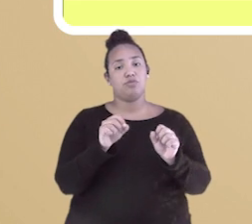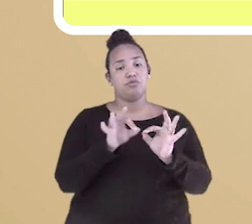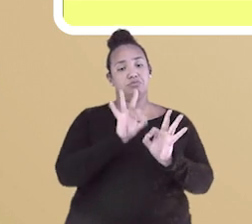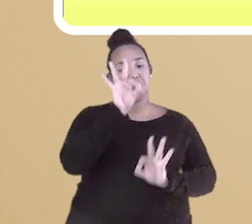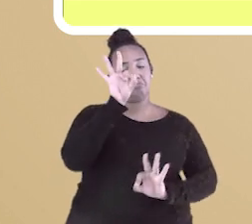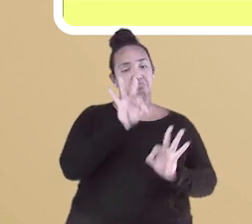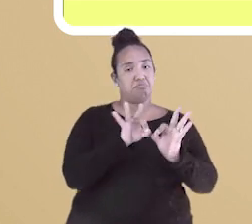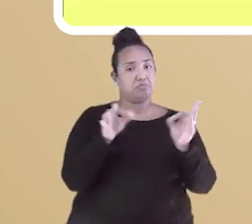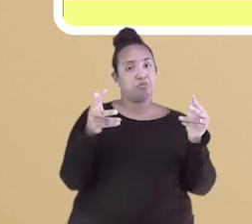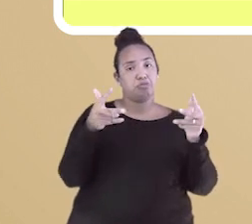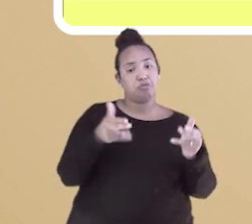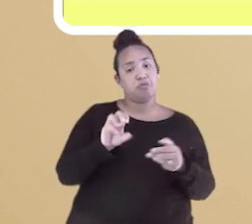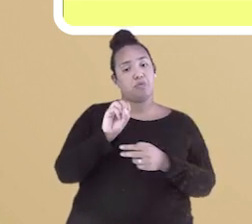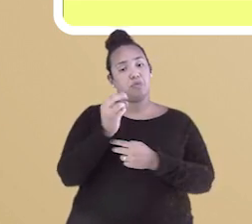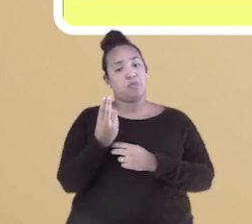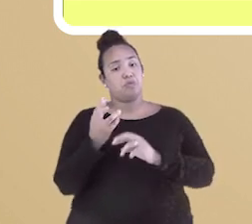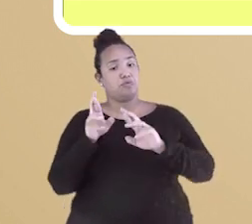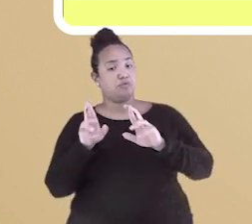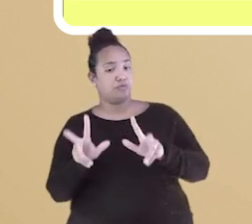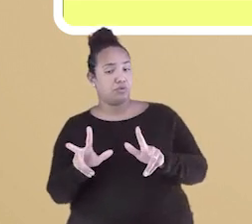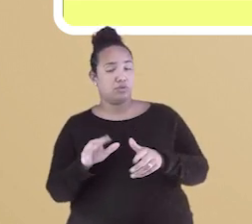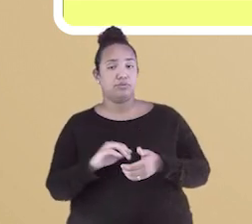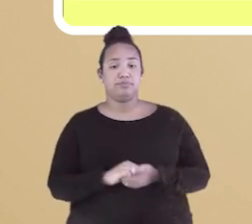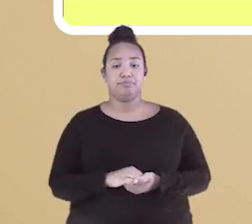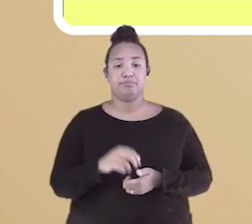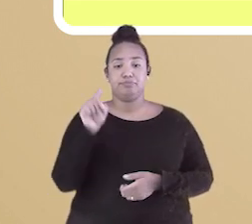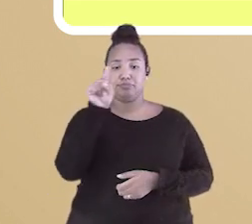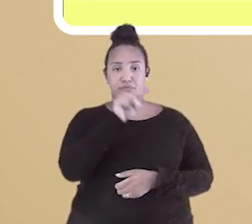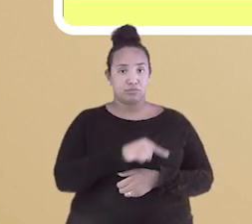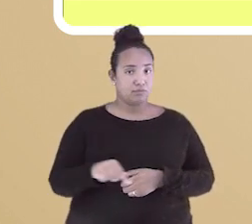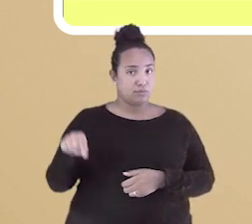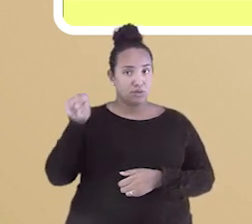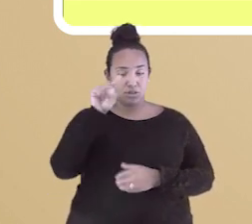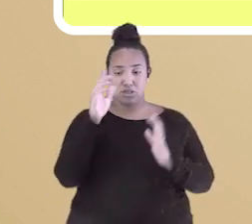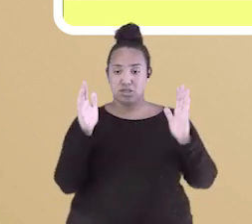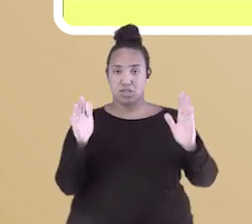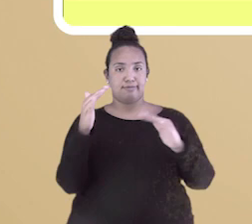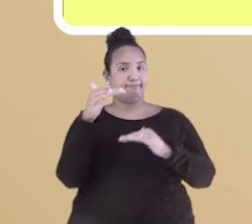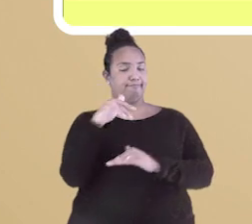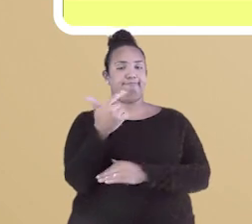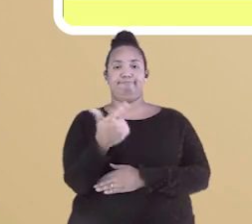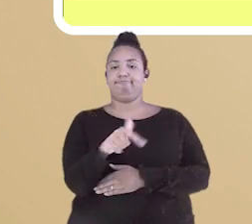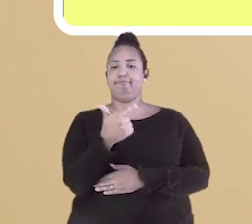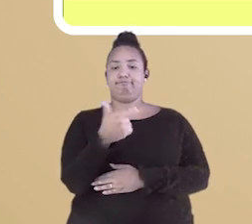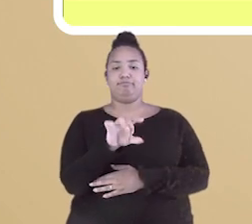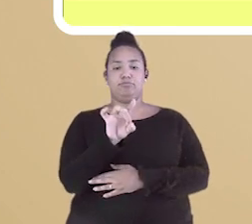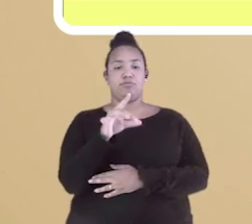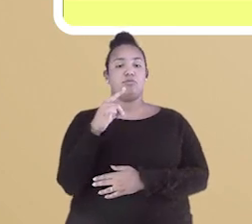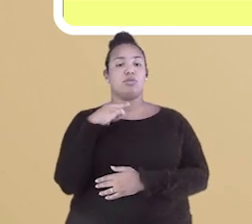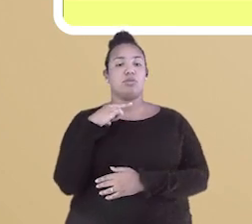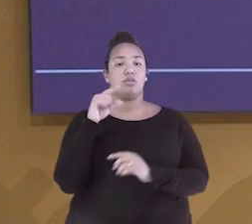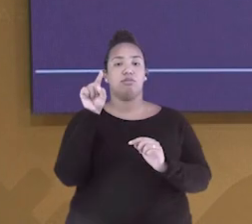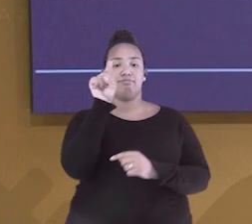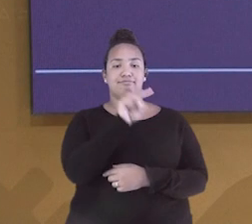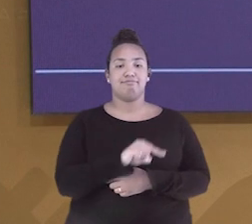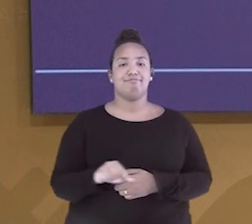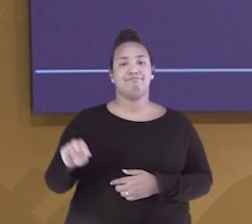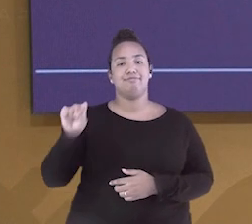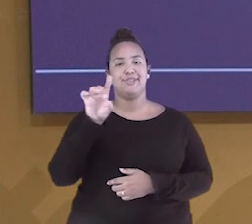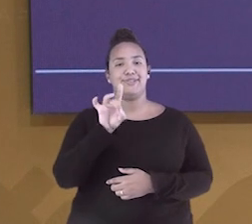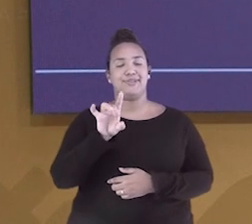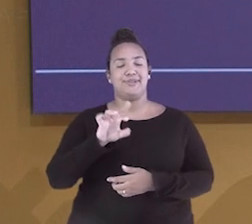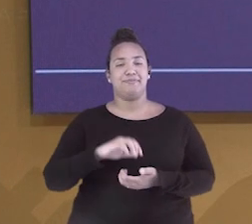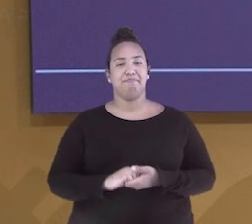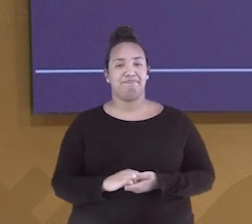diferentes. O círculo não tem lados, tem apenas um contorno circular. Fique